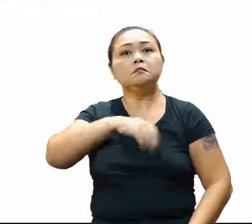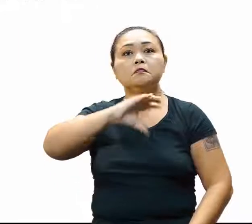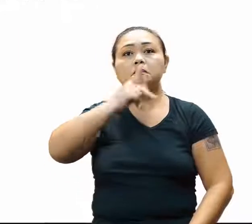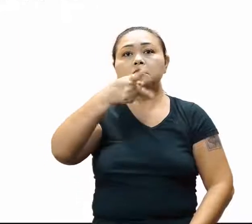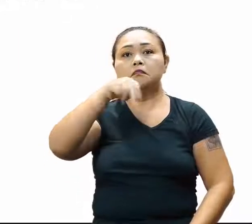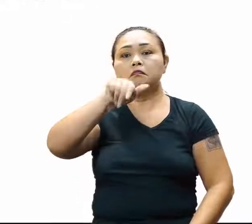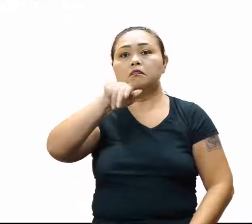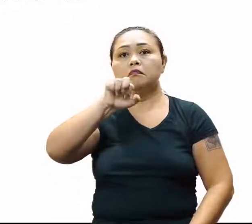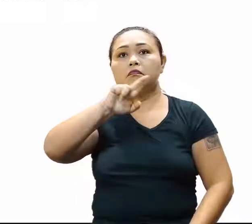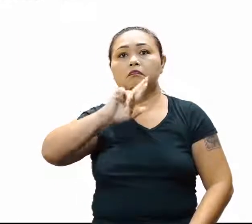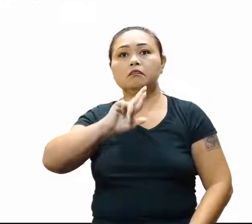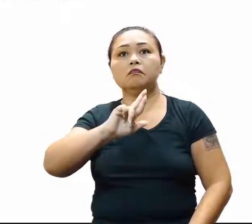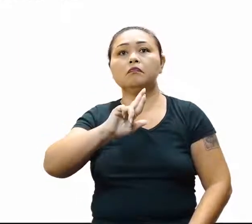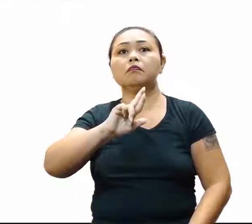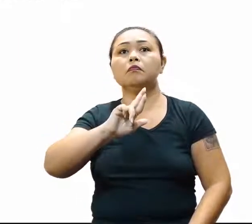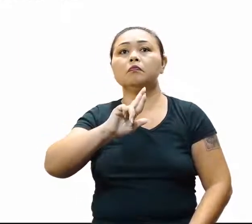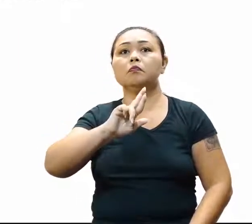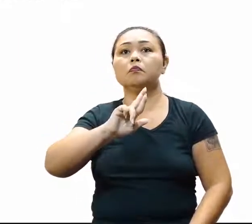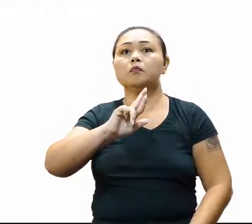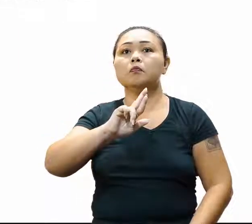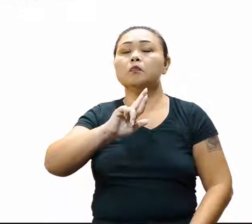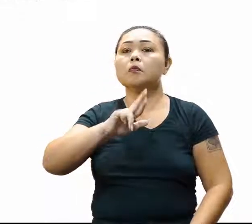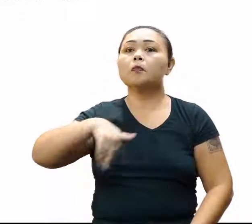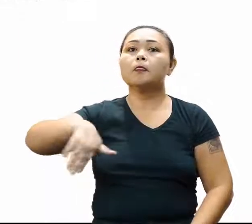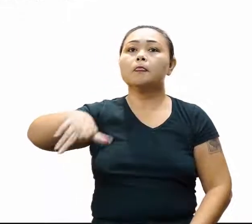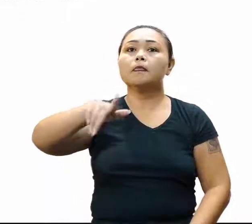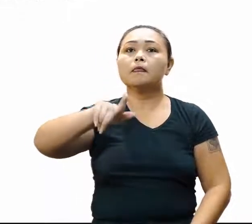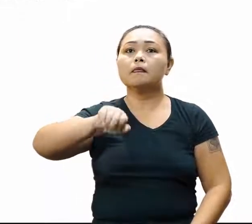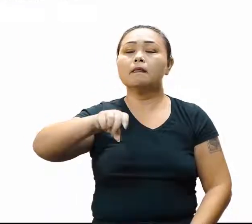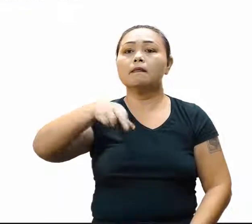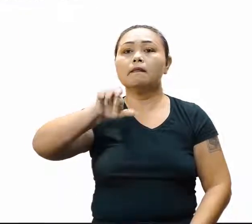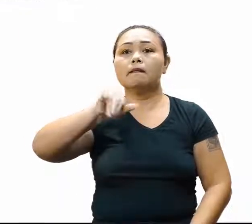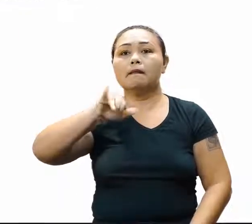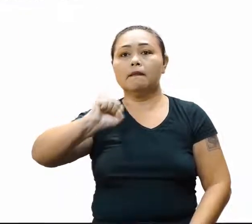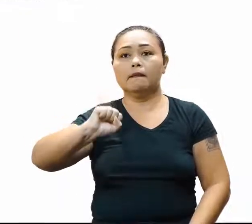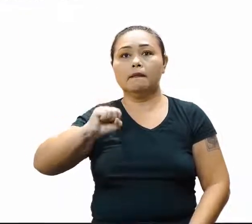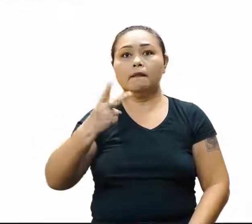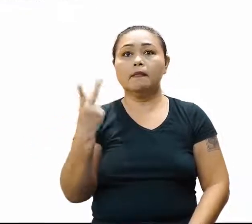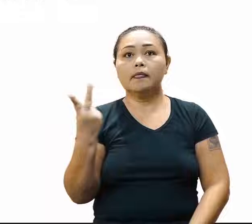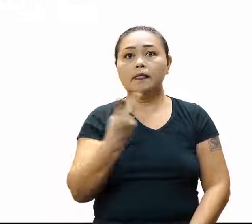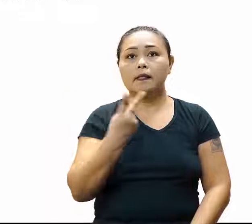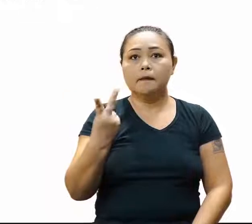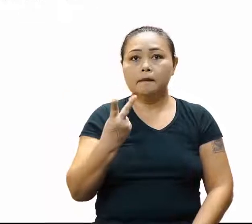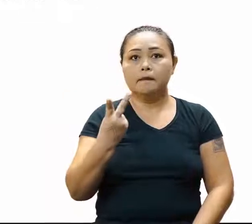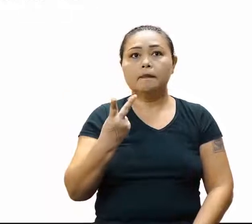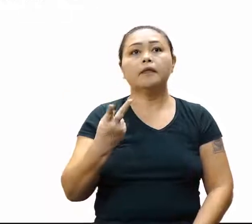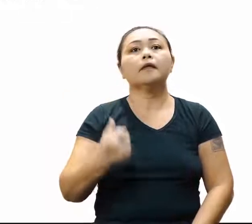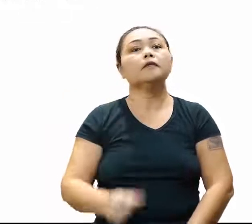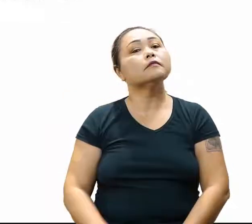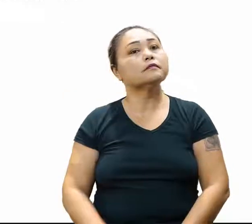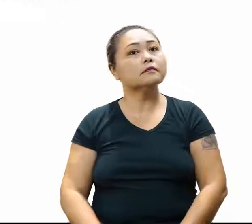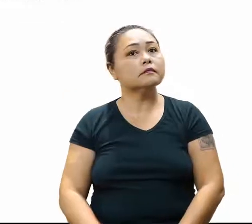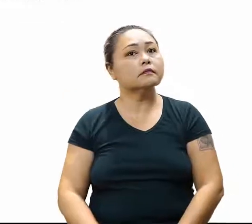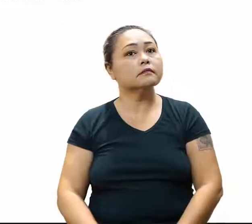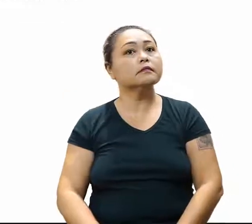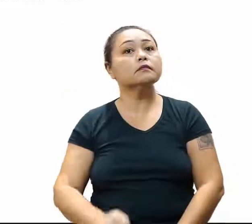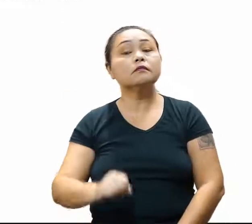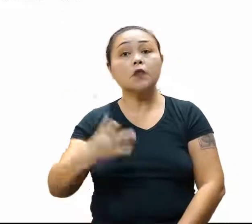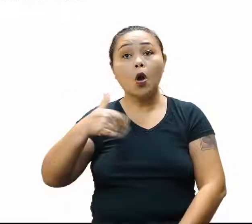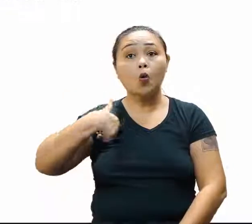Tenente-mestre de campo, general Manuel Reis de Carvalho. O